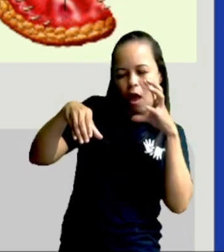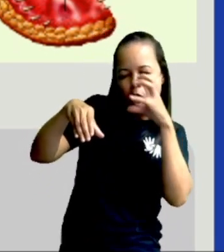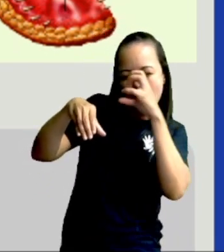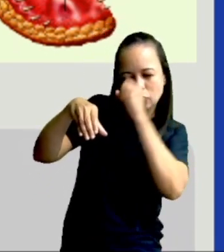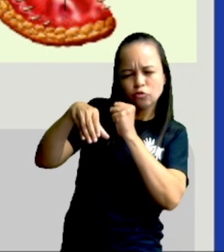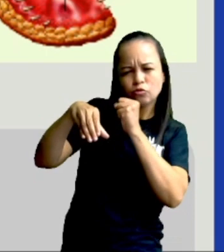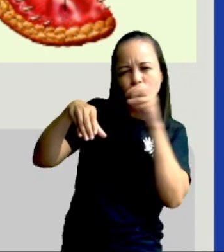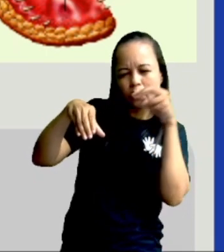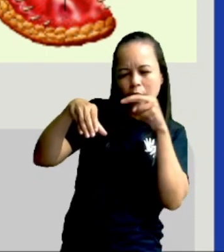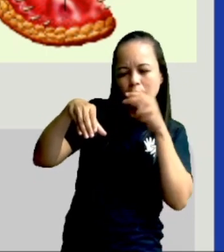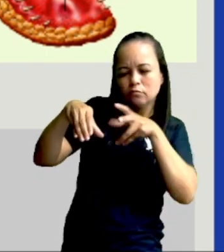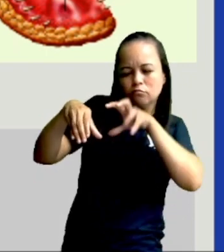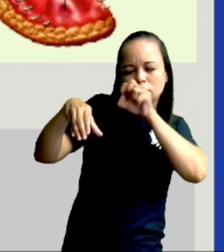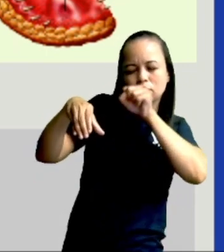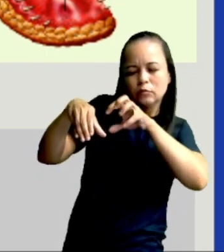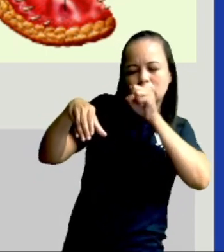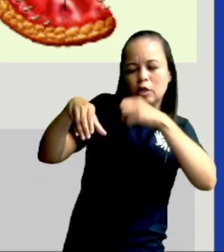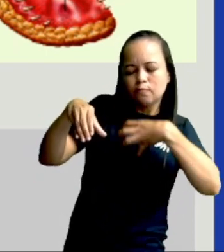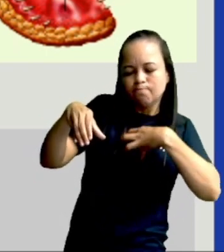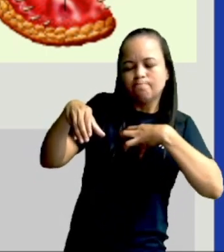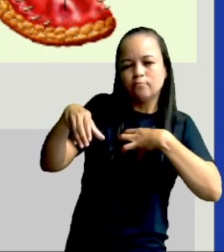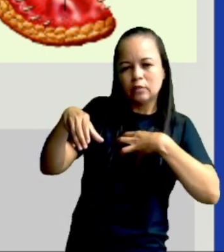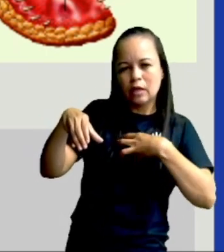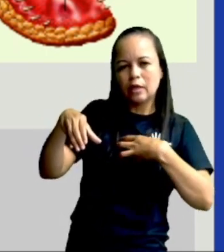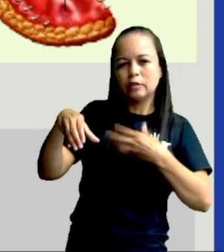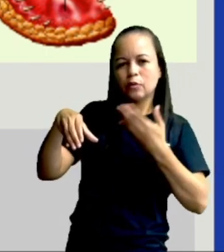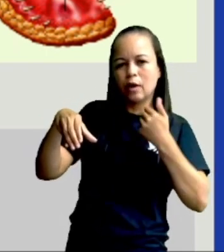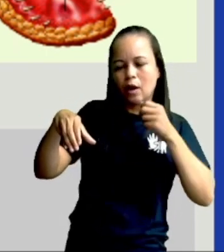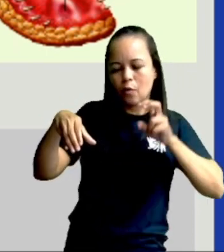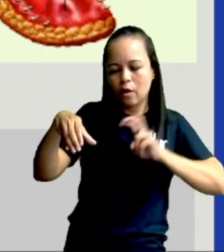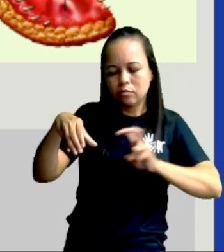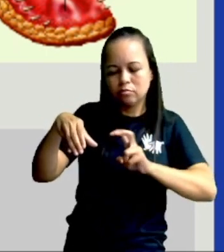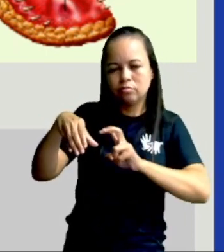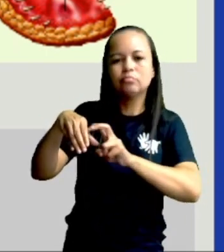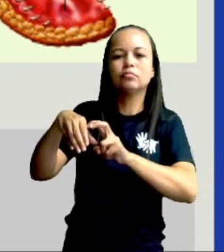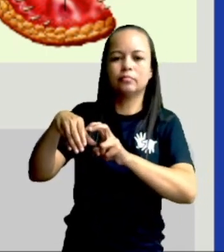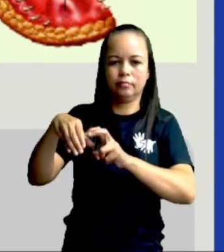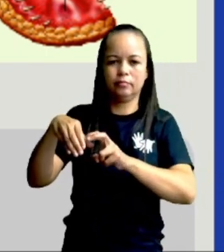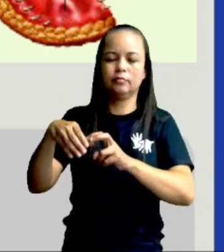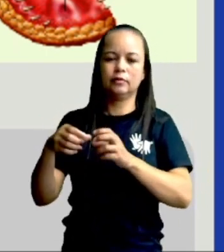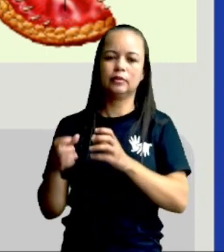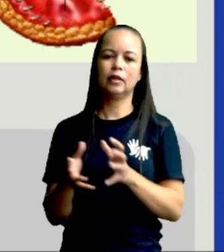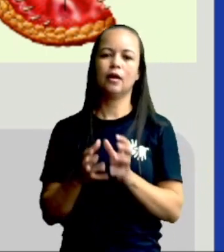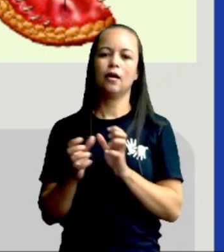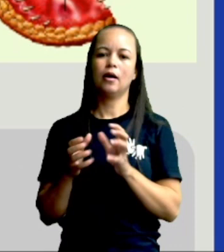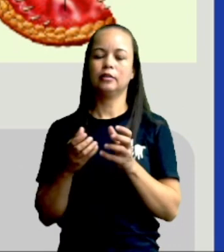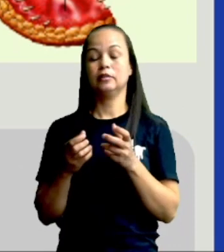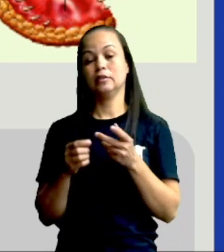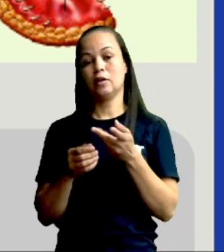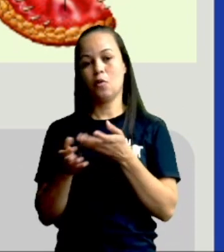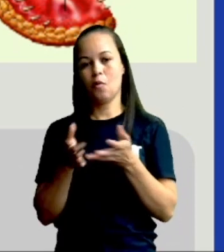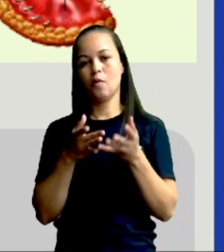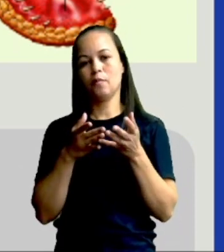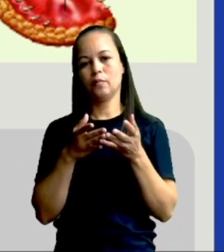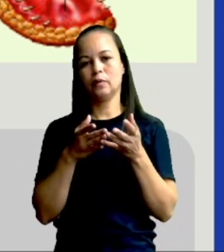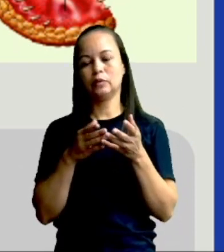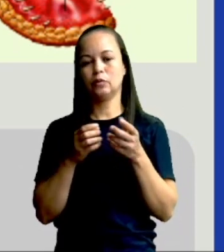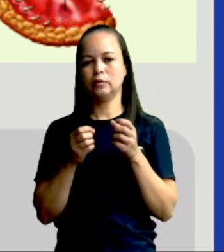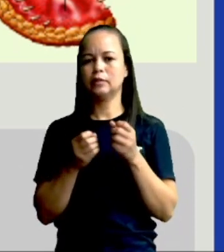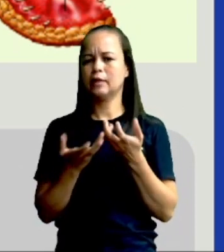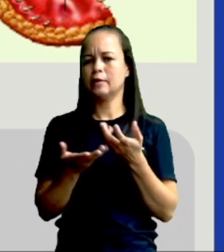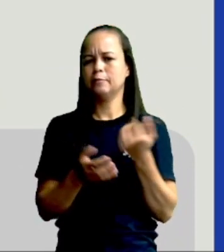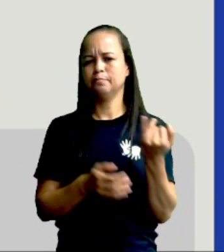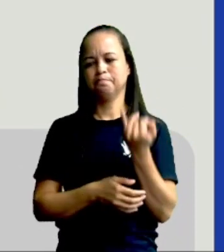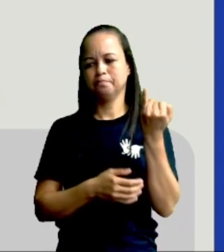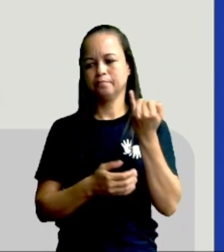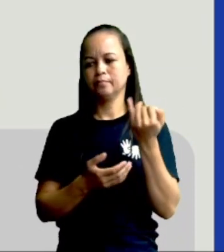se não sente o cheiro do animal, ela sente o calor dele e vai atrás dele. São predadores incríveis. E